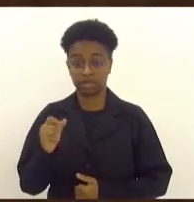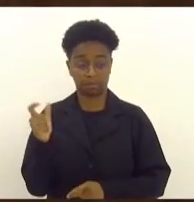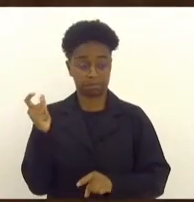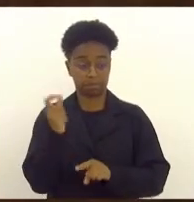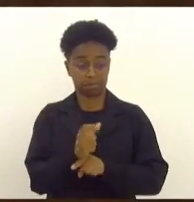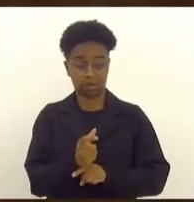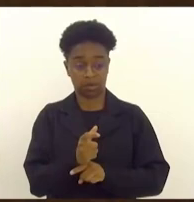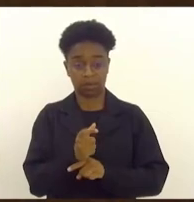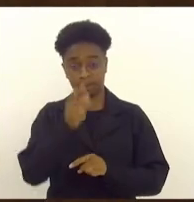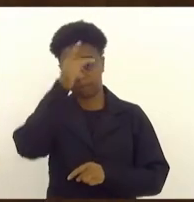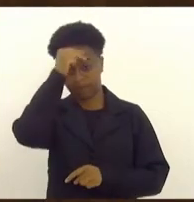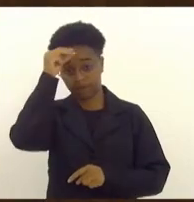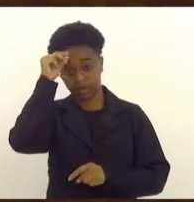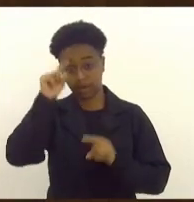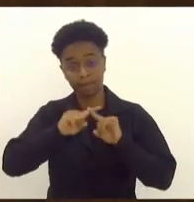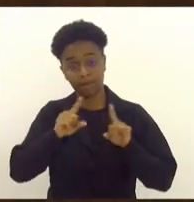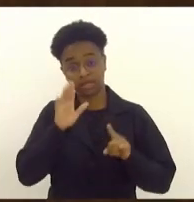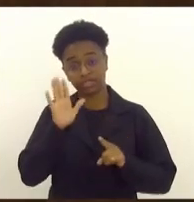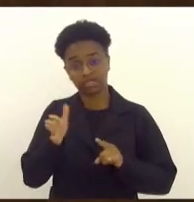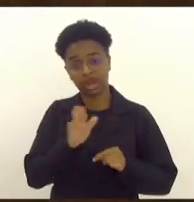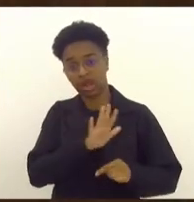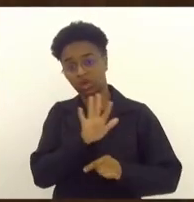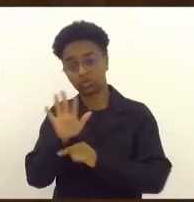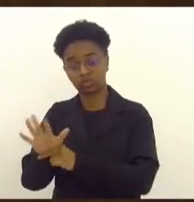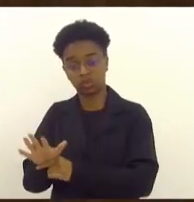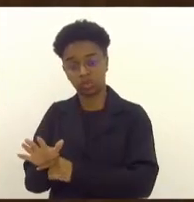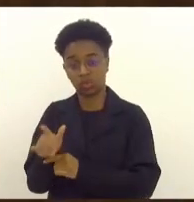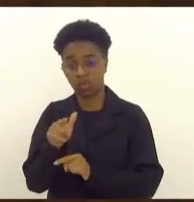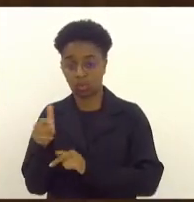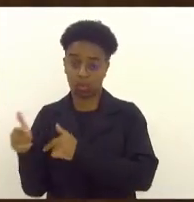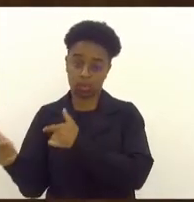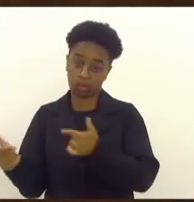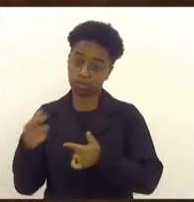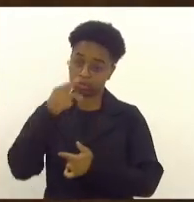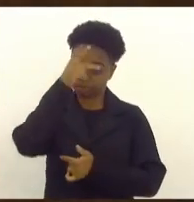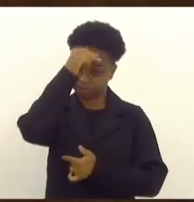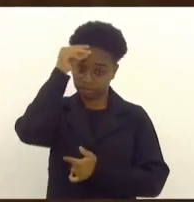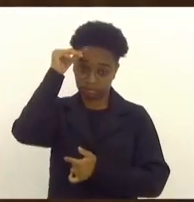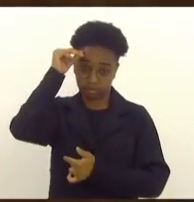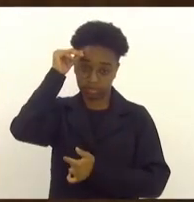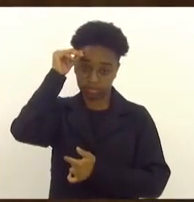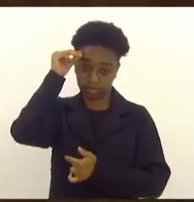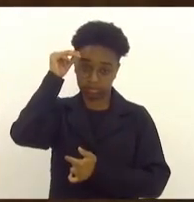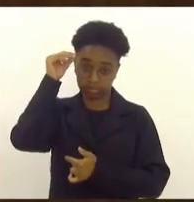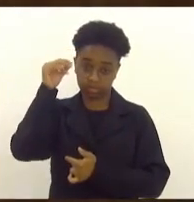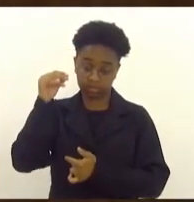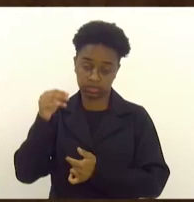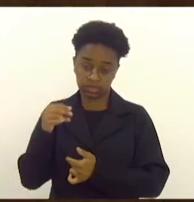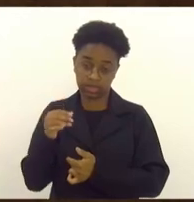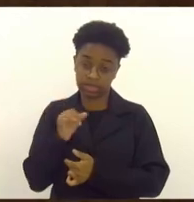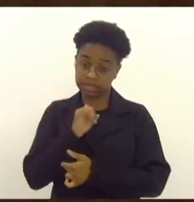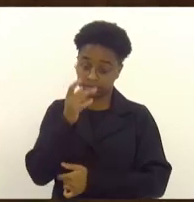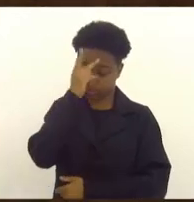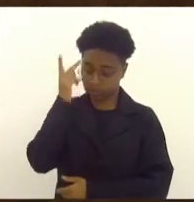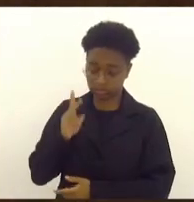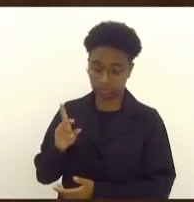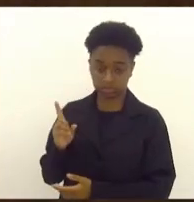e já ajudou outros que Prometeram várias